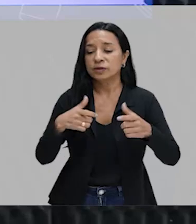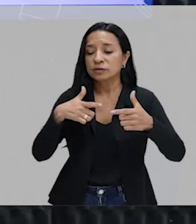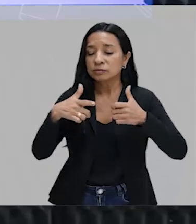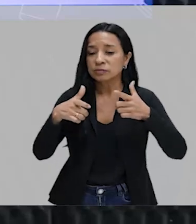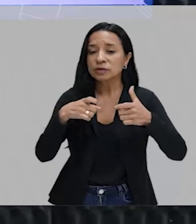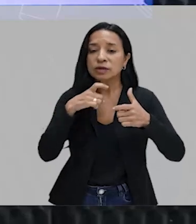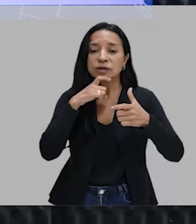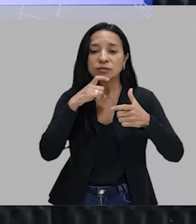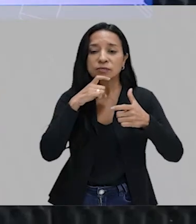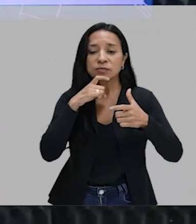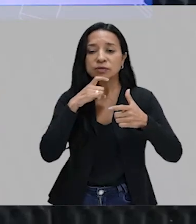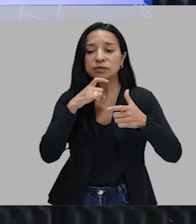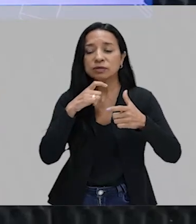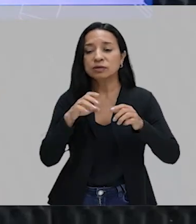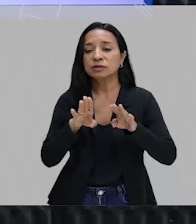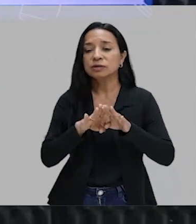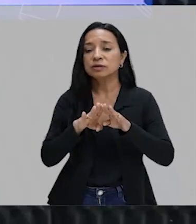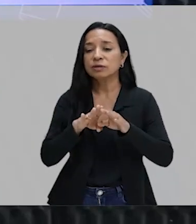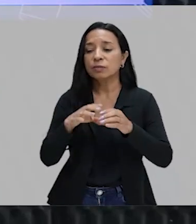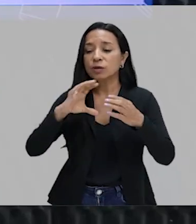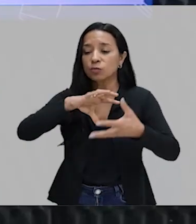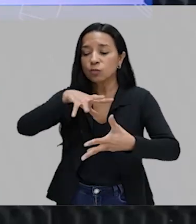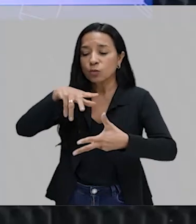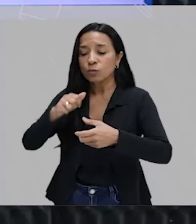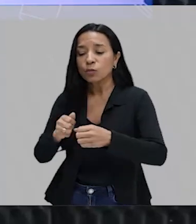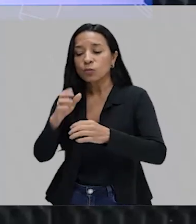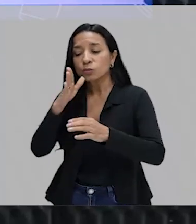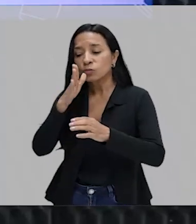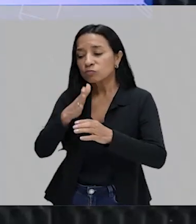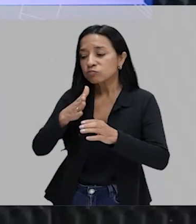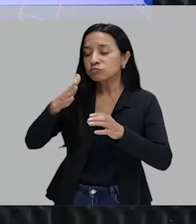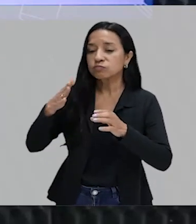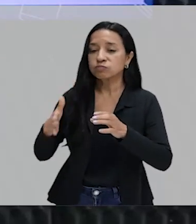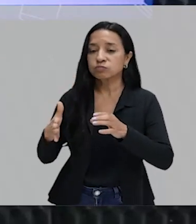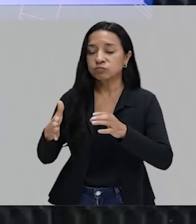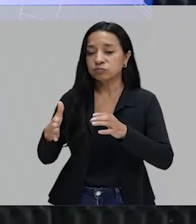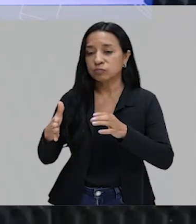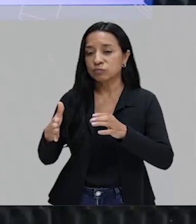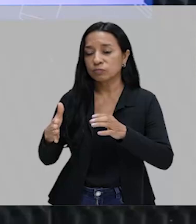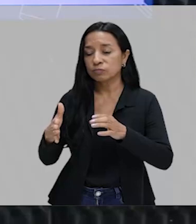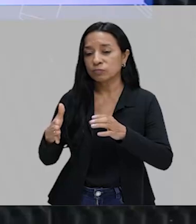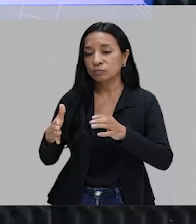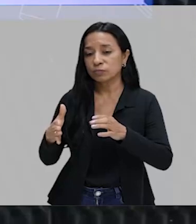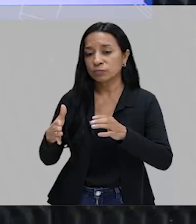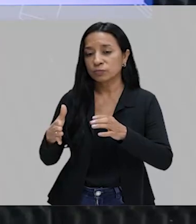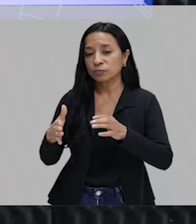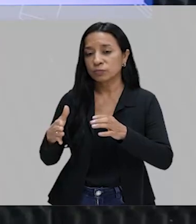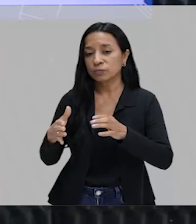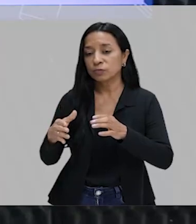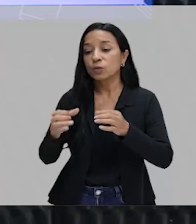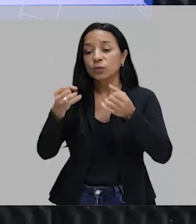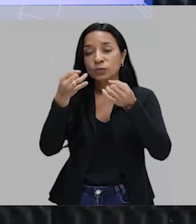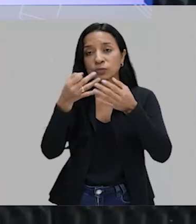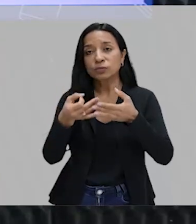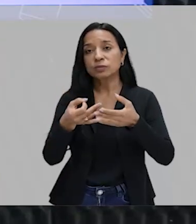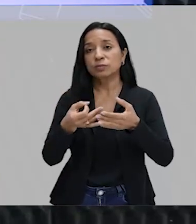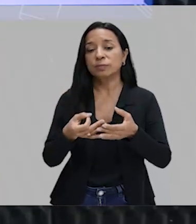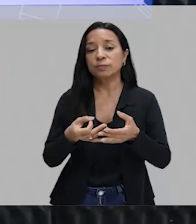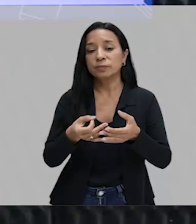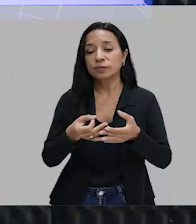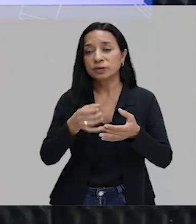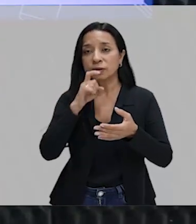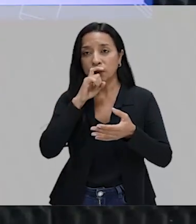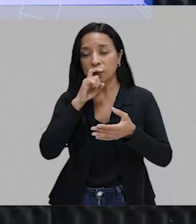detalhe, quando você fala do fim da Guerra Fria, a chamada Guerra Fria Clássica, na época da